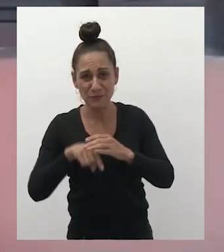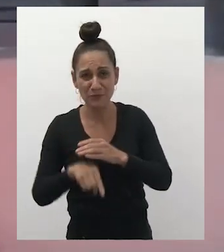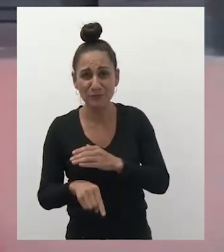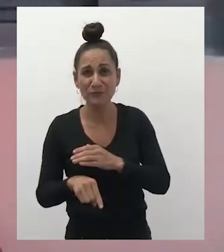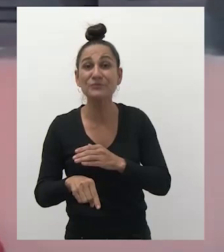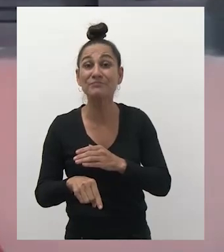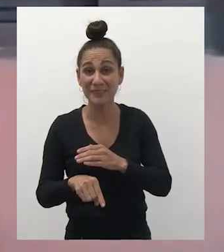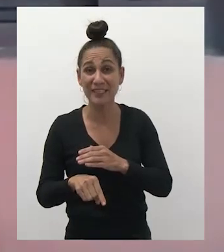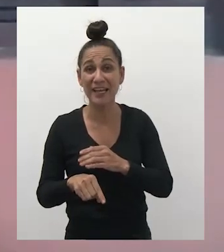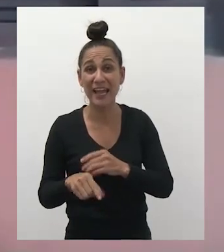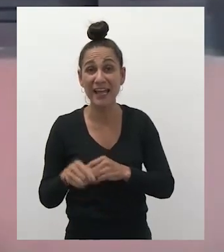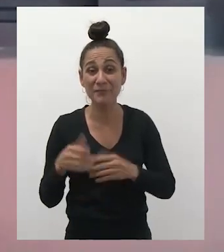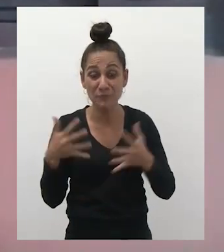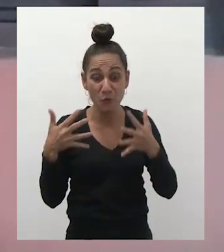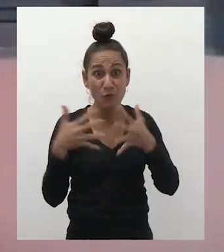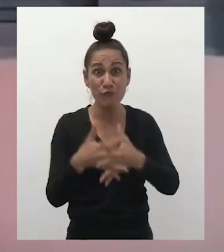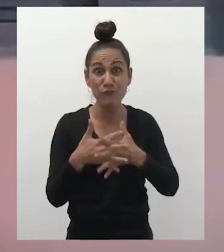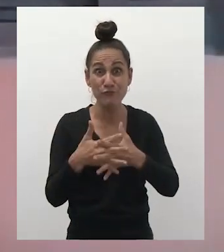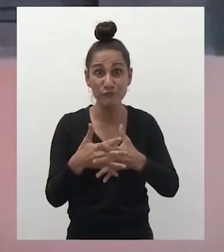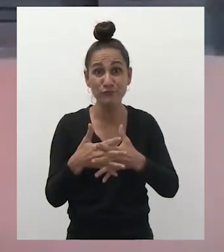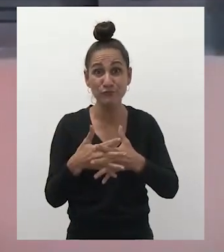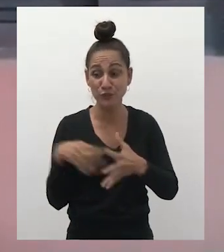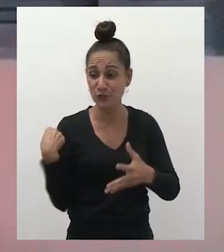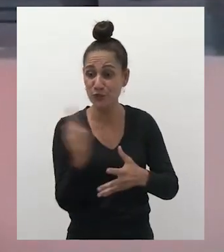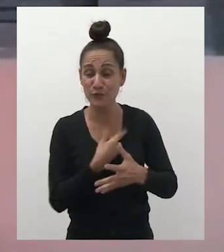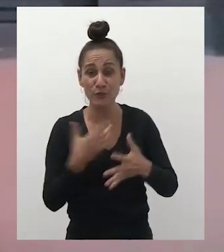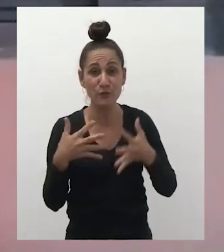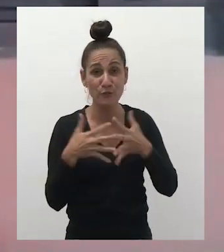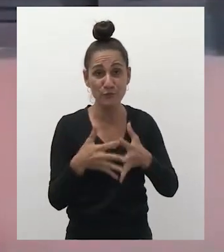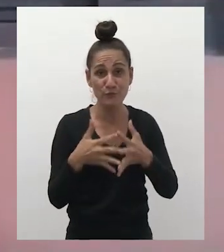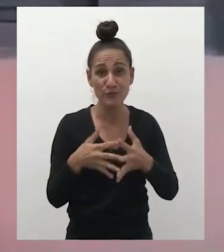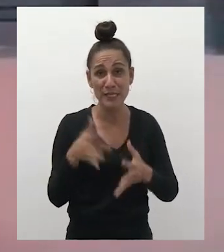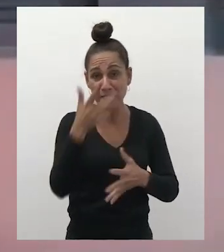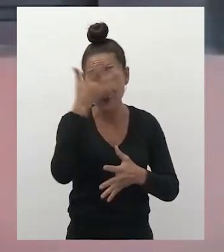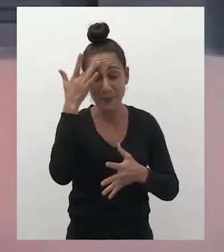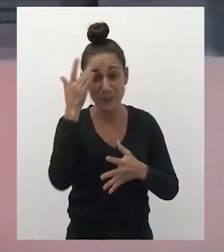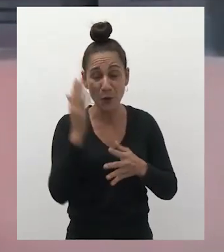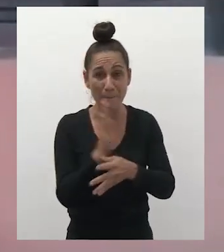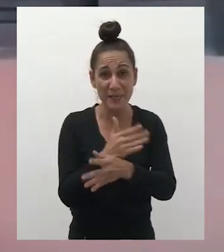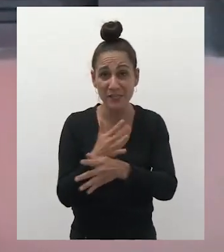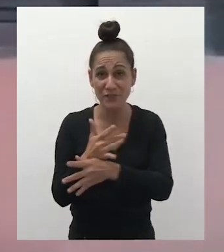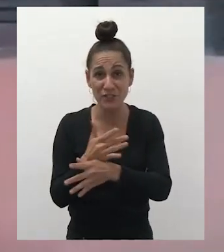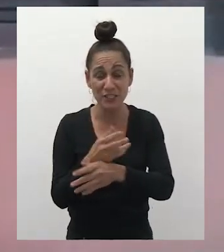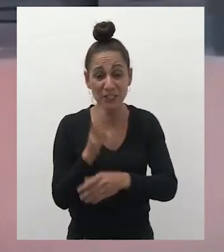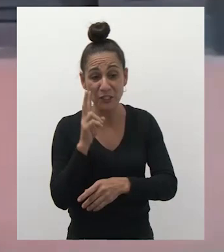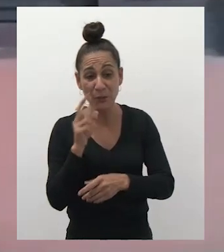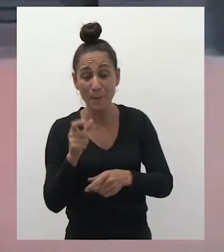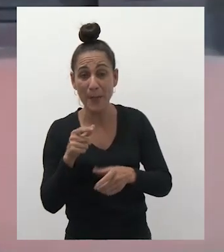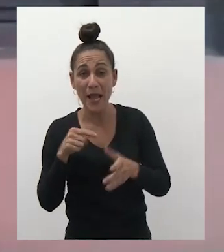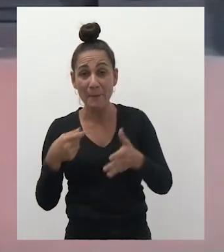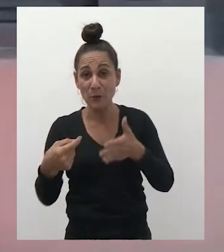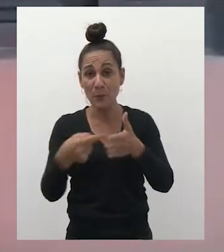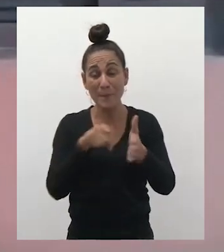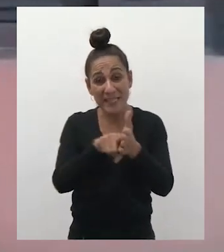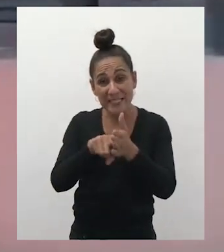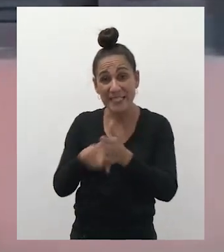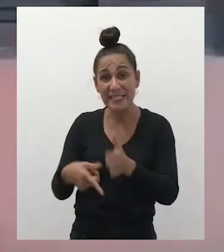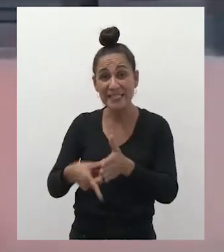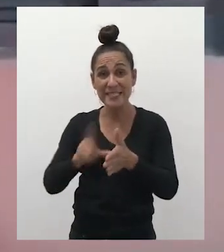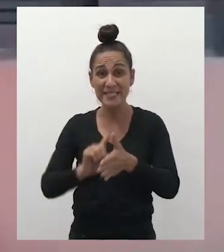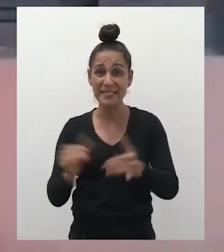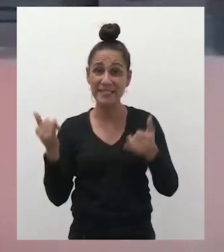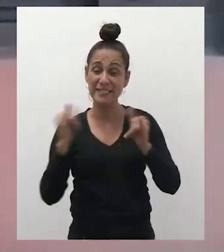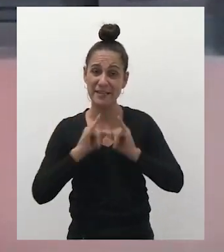elas fazem com que a gente se engane mesmo, né? E uma pessoa desatenta e que não cheque a informação, ela corre o